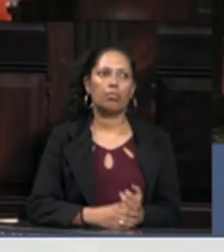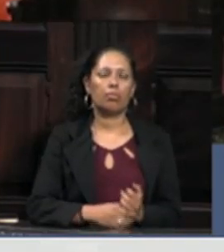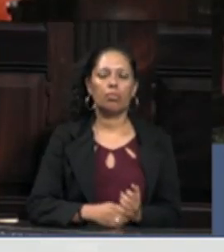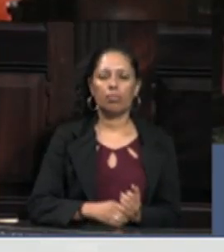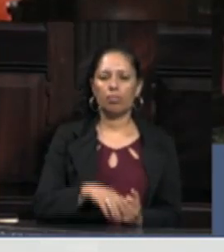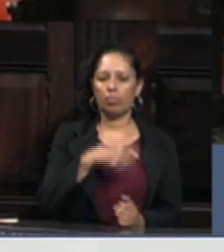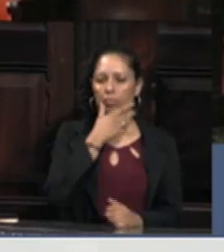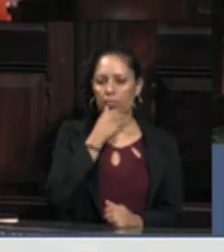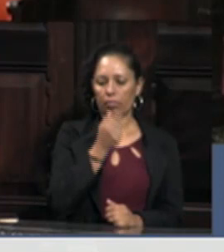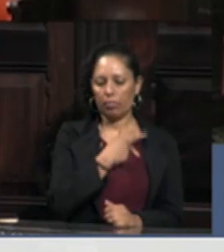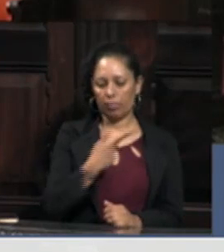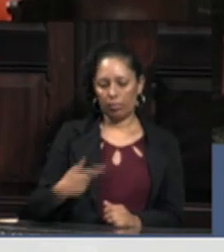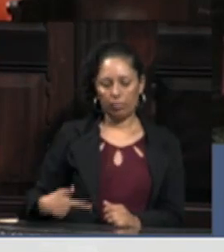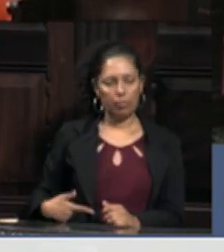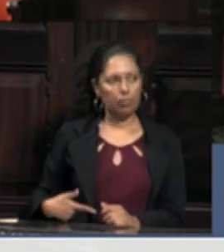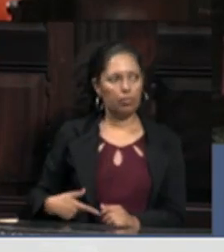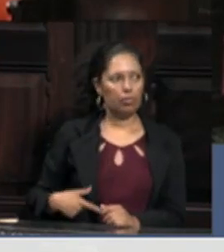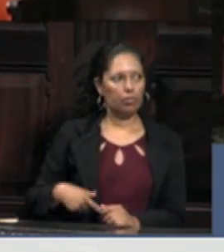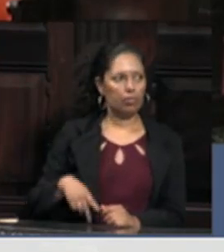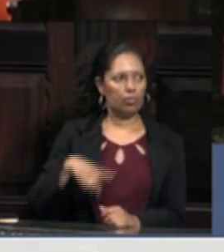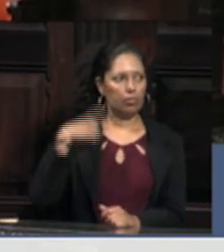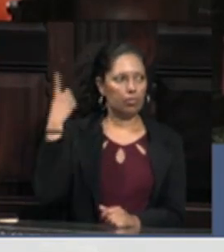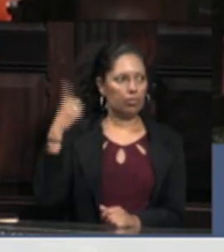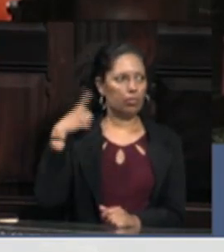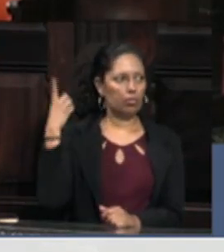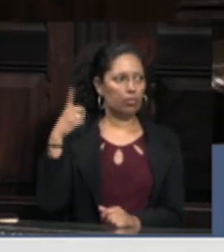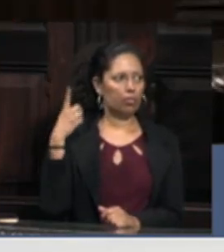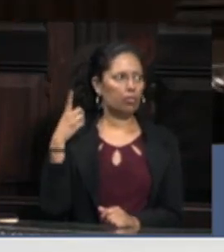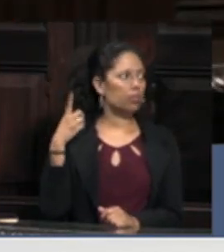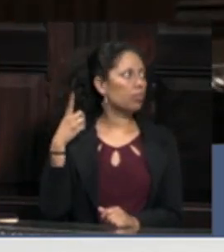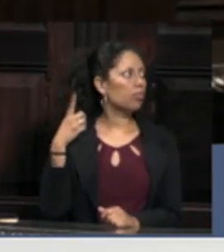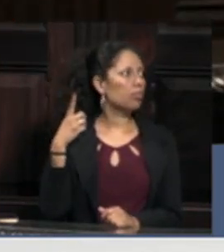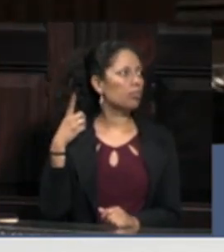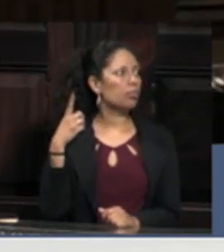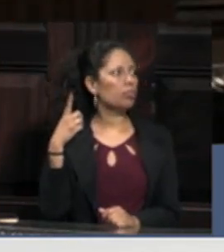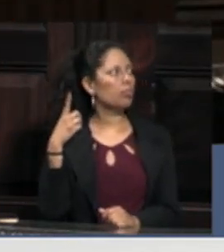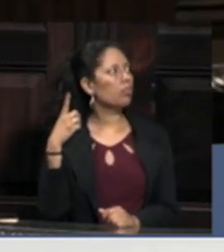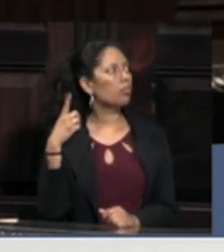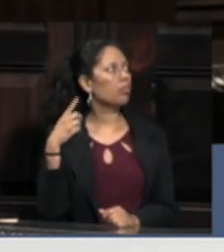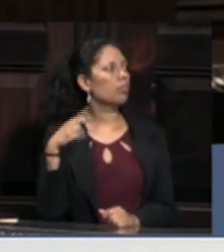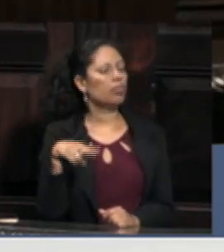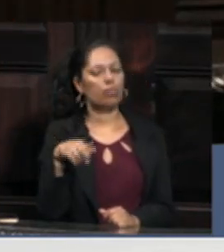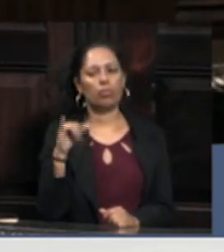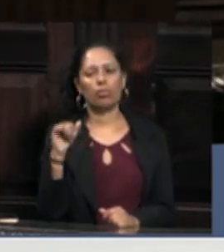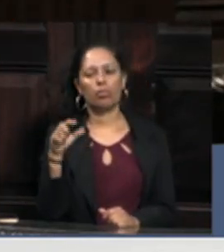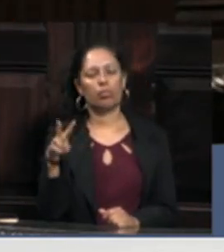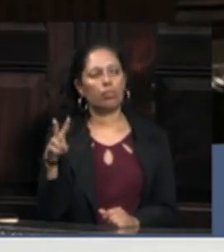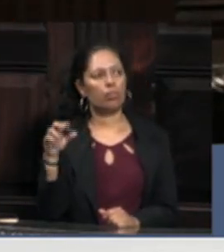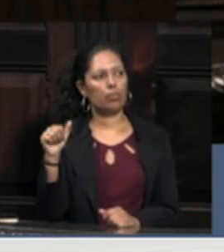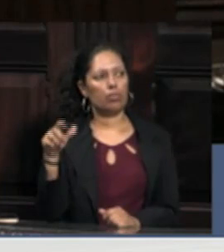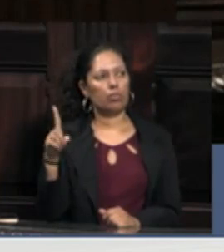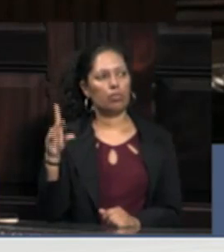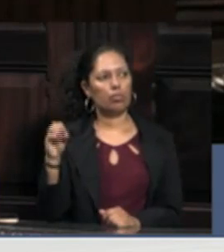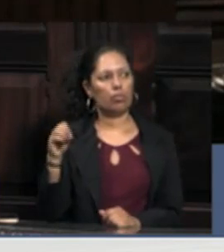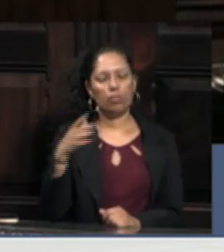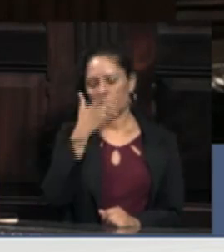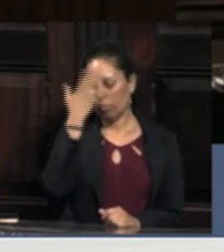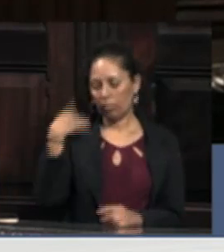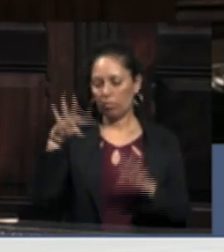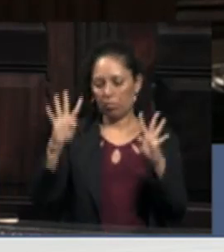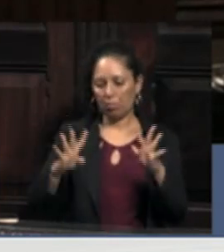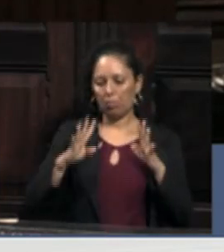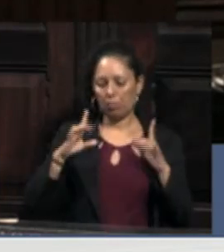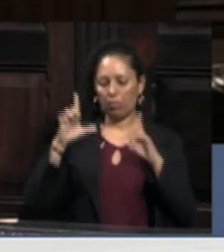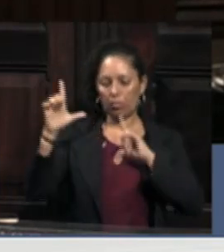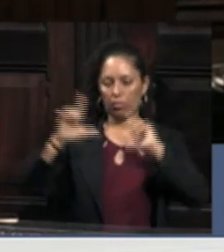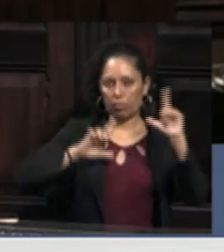Senhor presidente, querido deputado Nivaldo Molim, você que nos assiste pela TV Alerj,